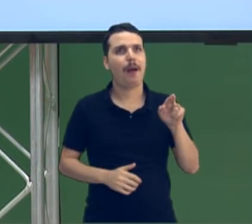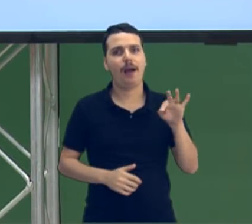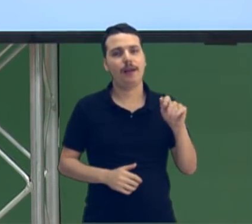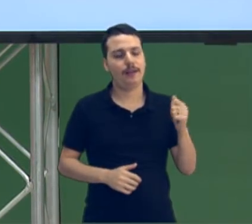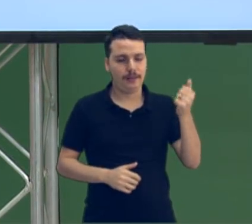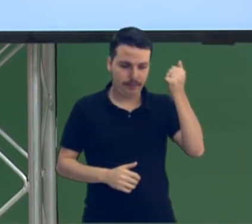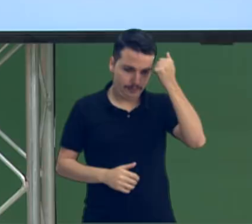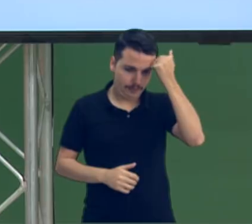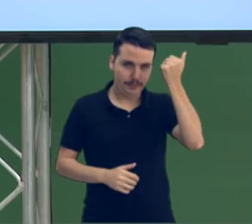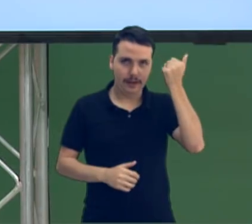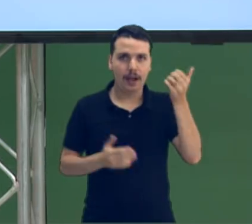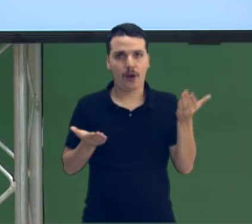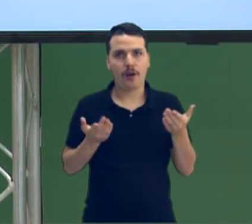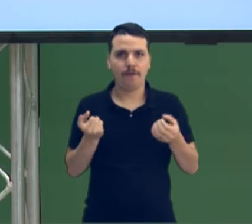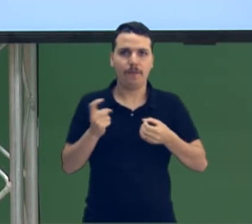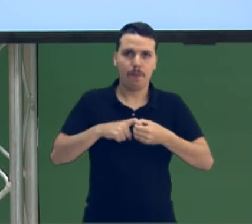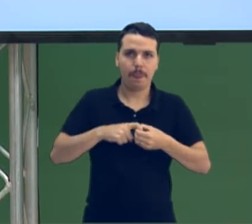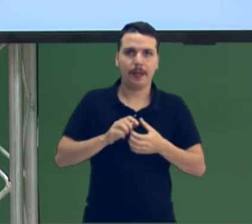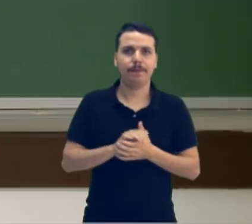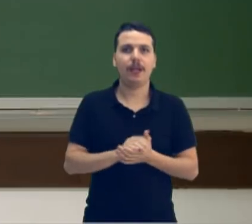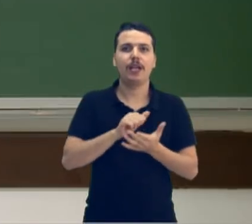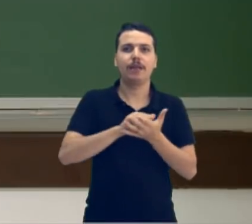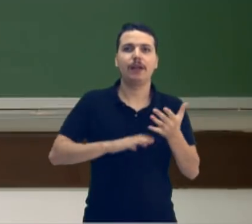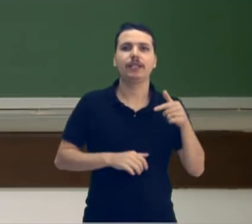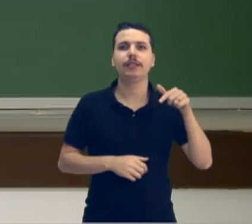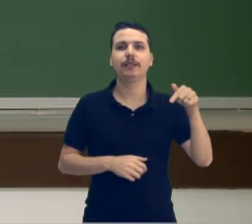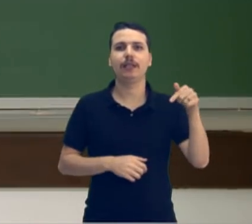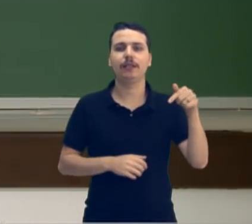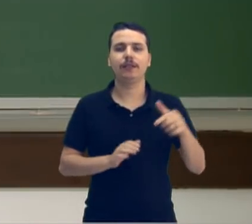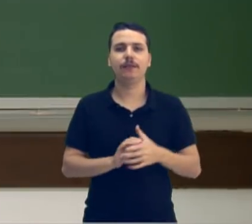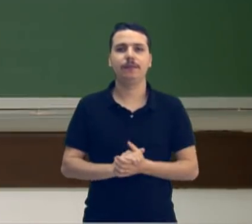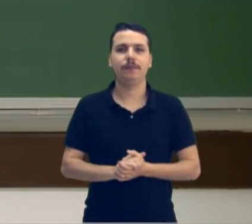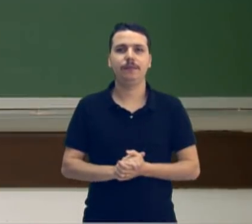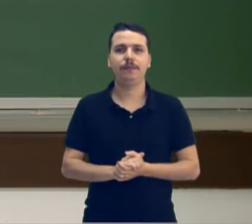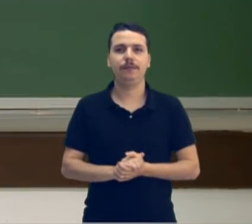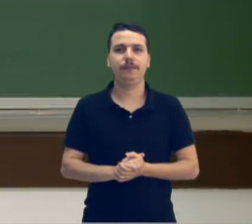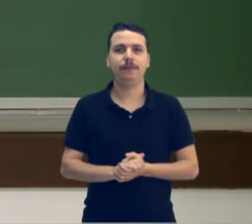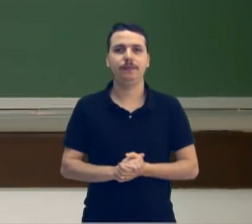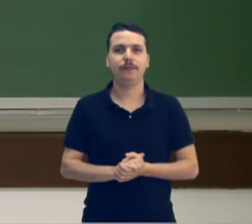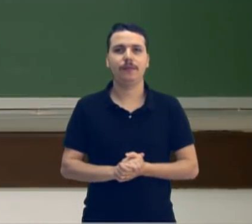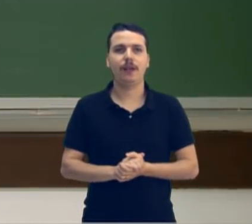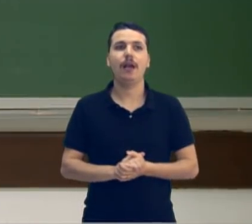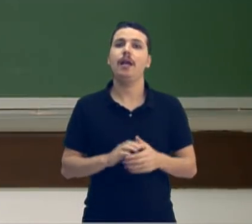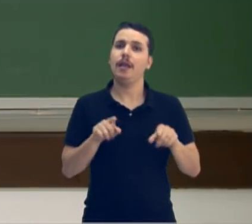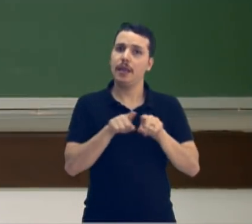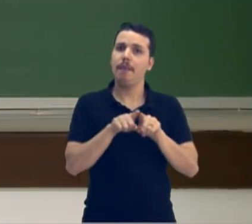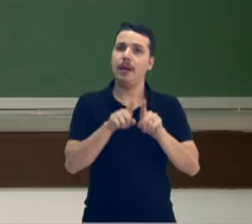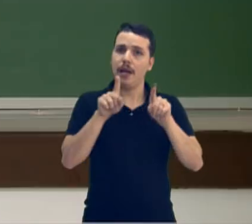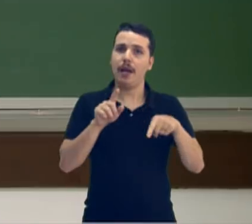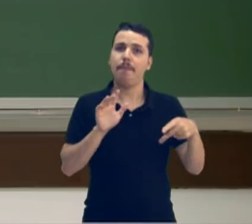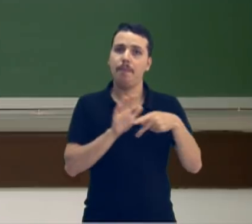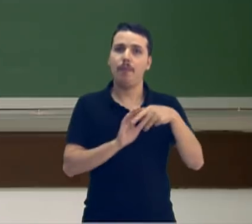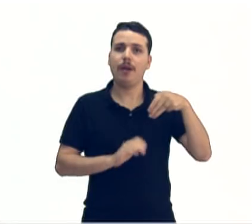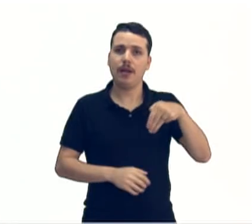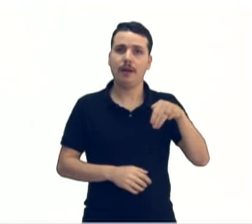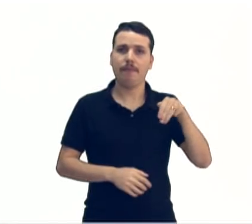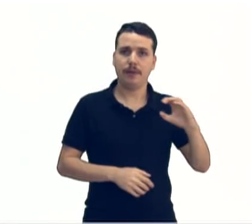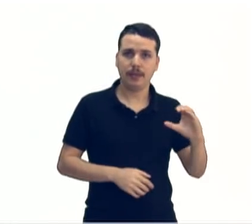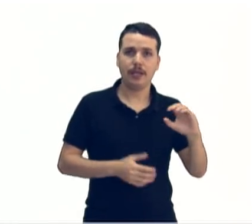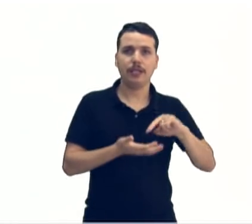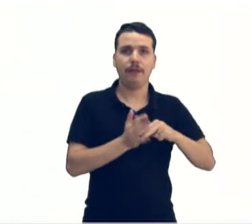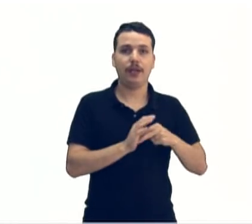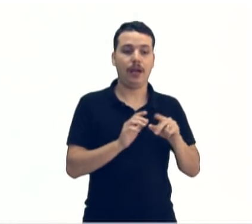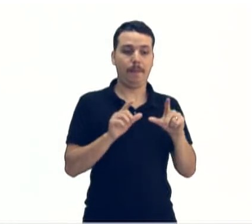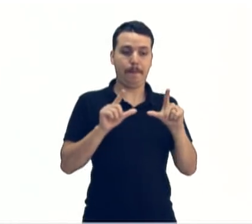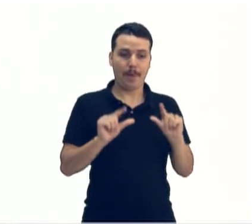Vamos lá. O exercício 7. No exercício 7, também é de mínimo múltiplo comum, de menor múltiplo